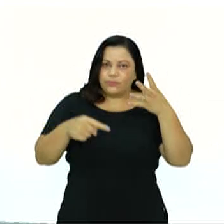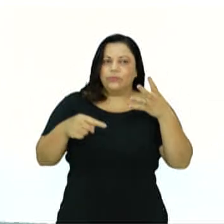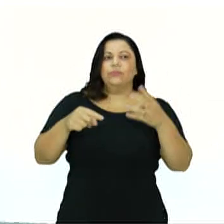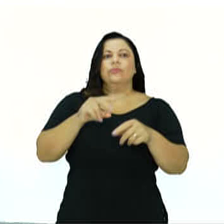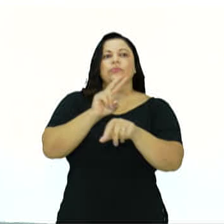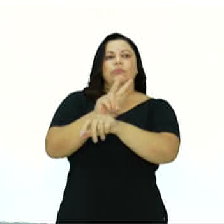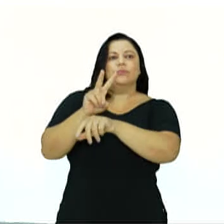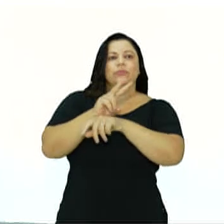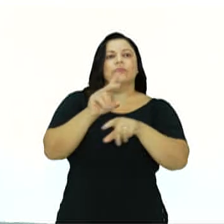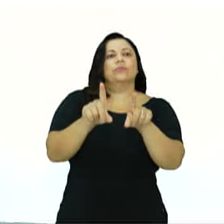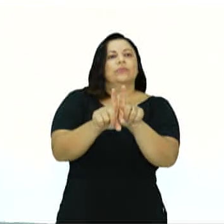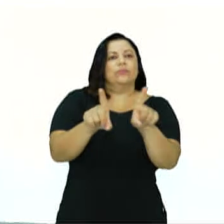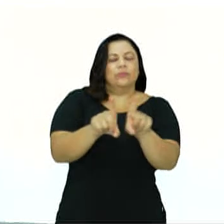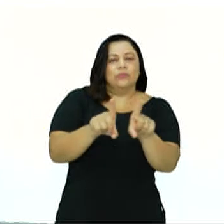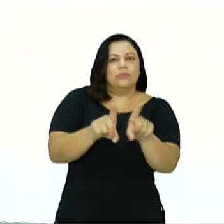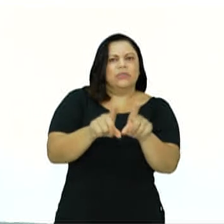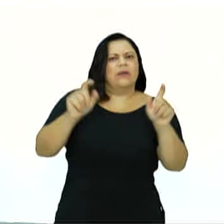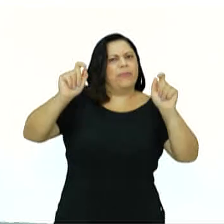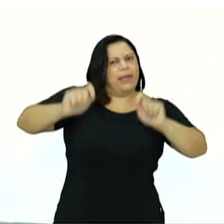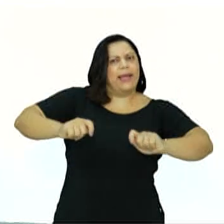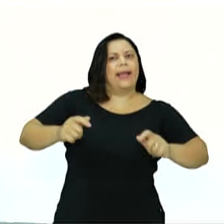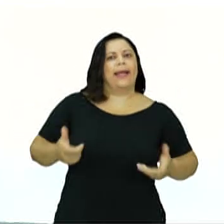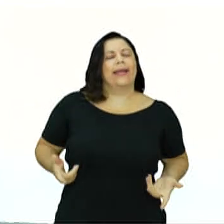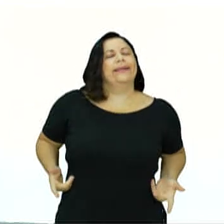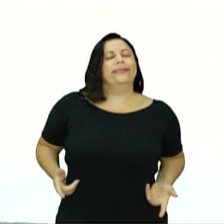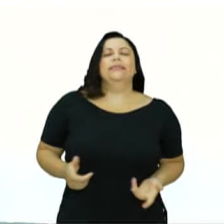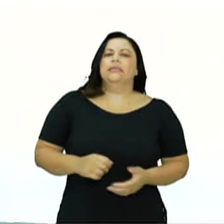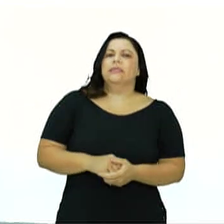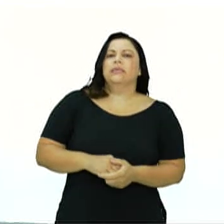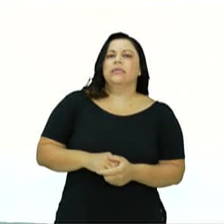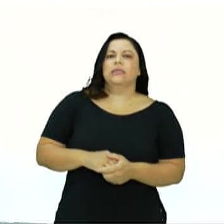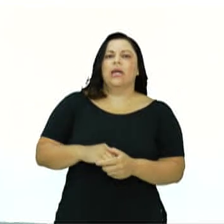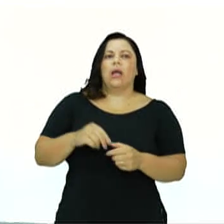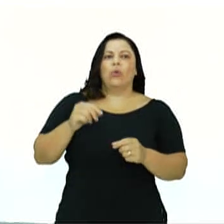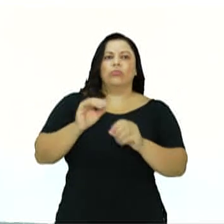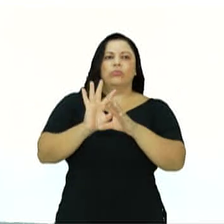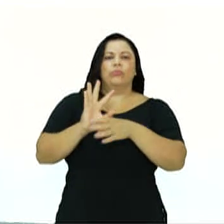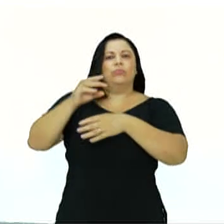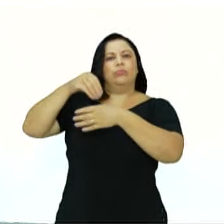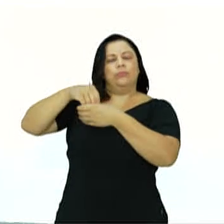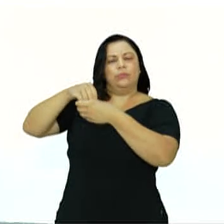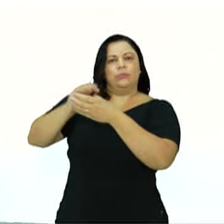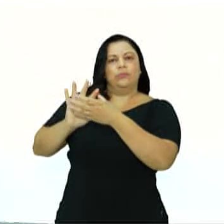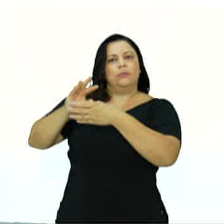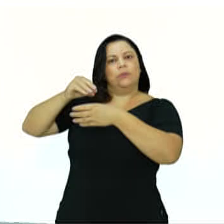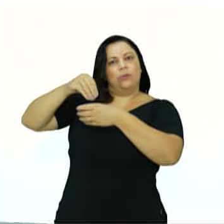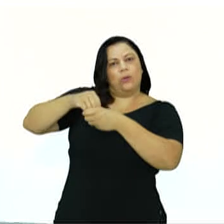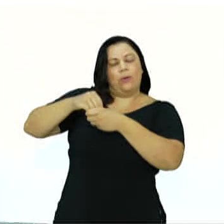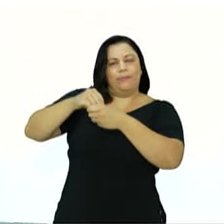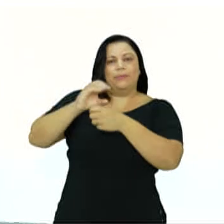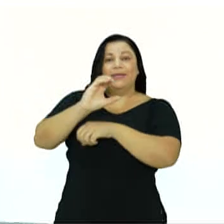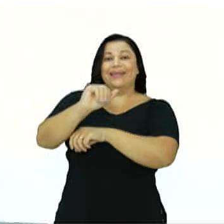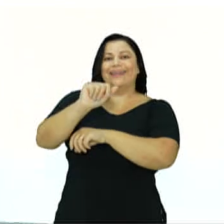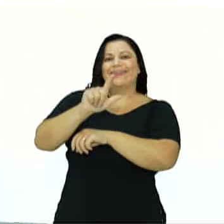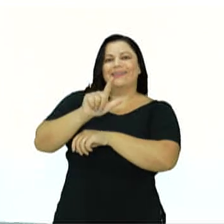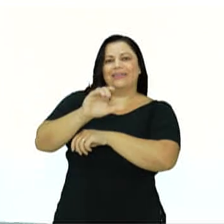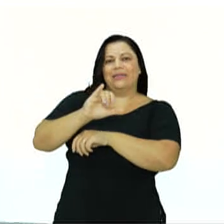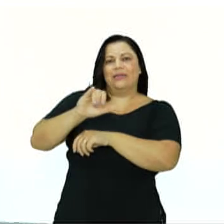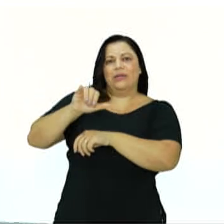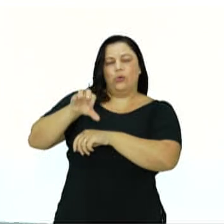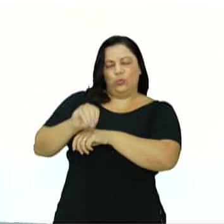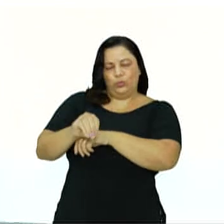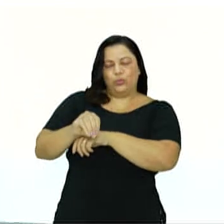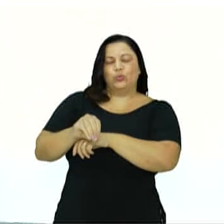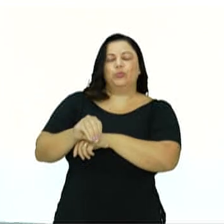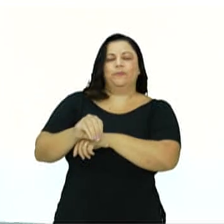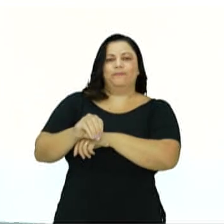proteção e também é um ótimo local de armazenamento, de reserva de cálcio no organismo. Então o